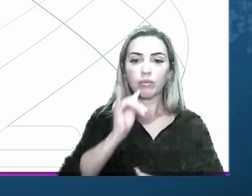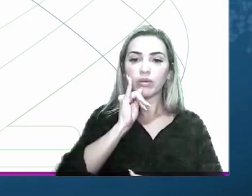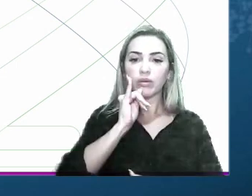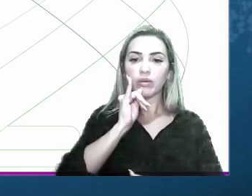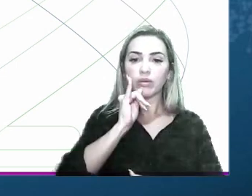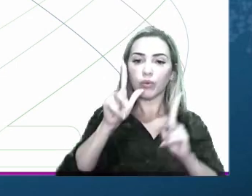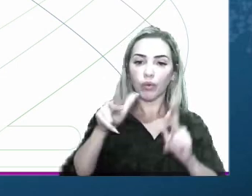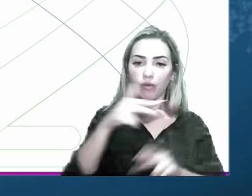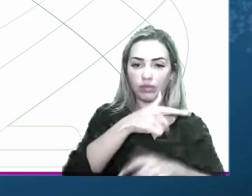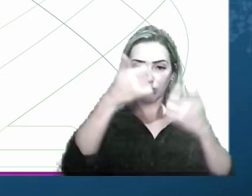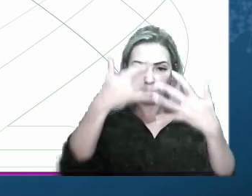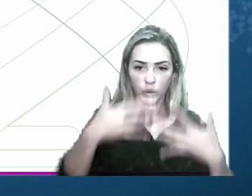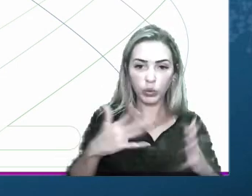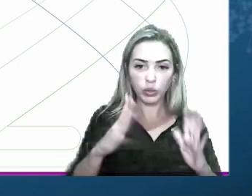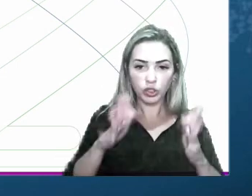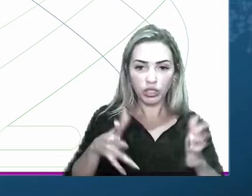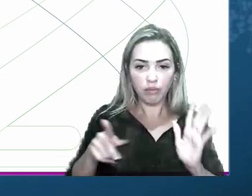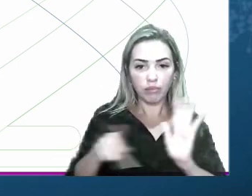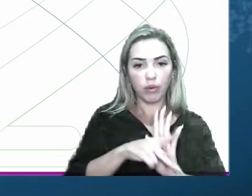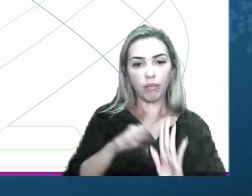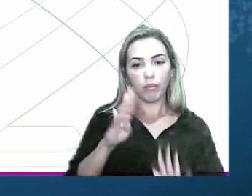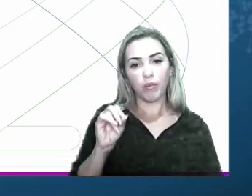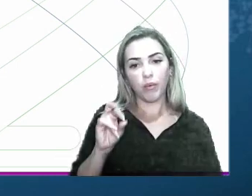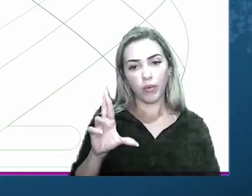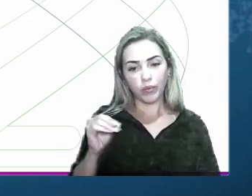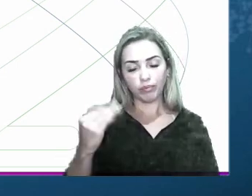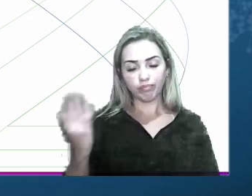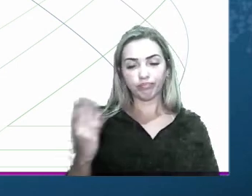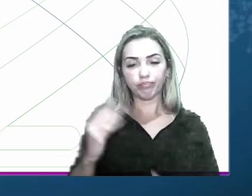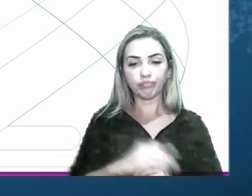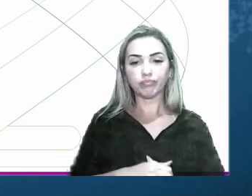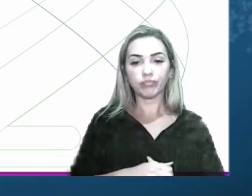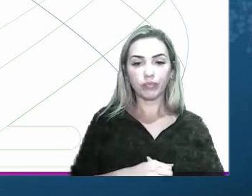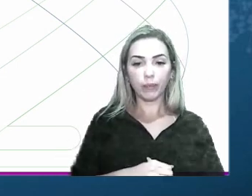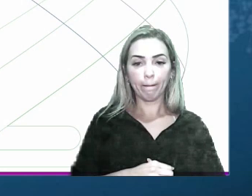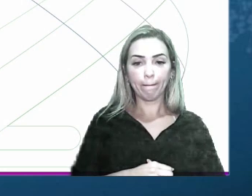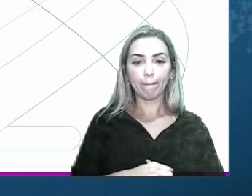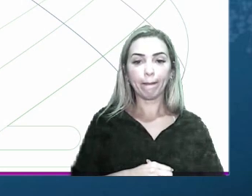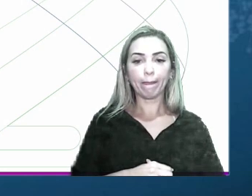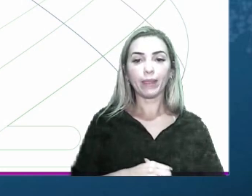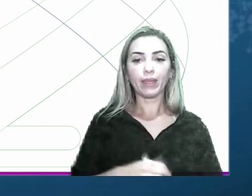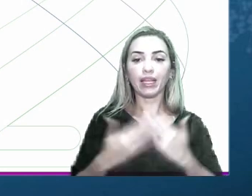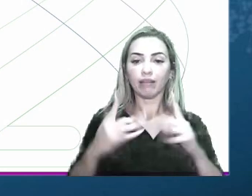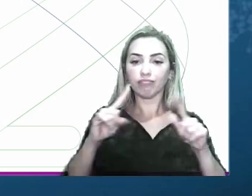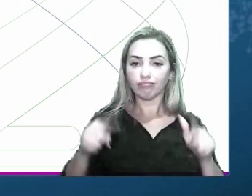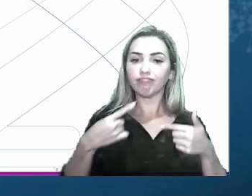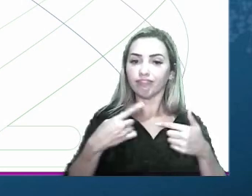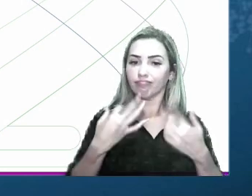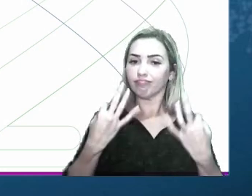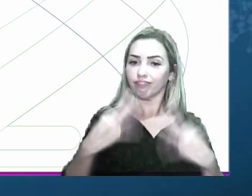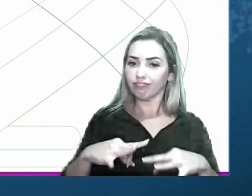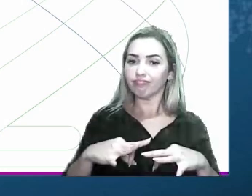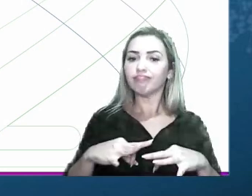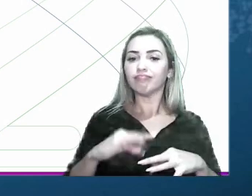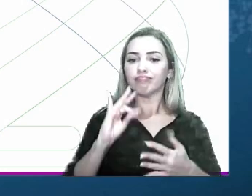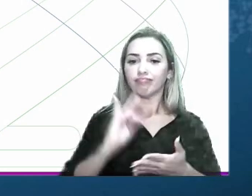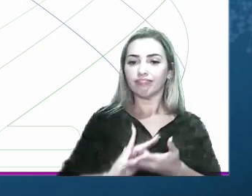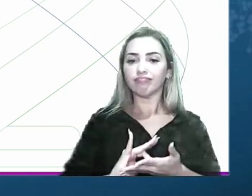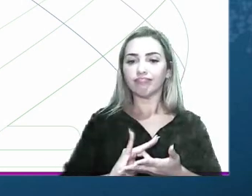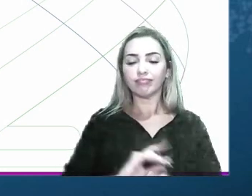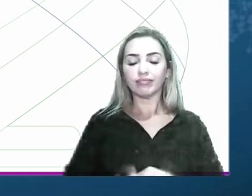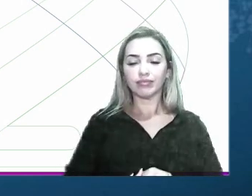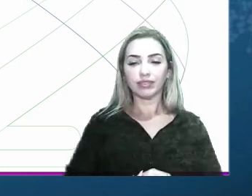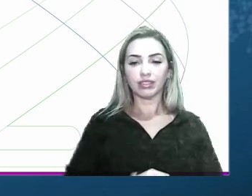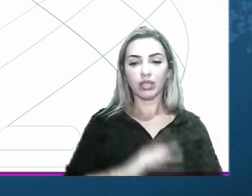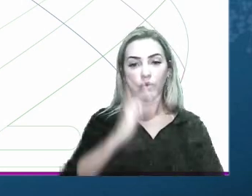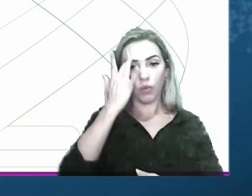foram mencionados pelo Boro e o Jim. Então, é um desafio bem grande, na verdade. E eu